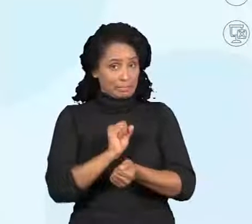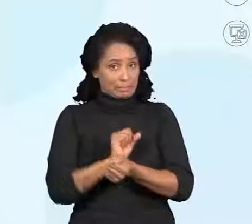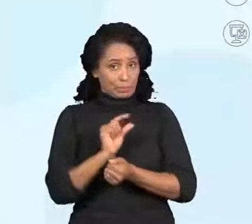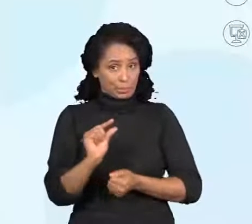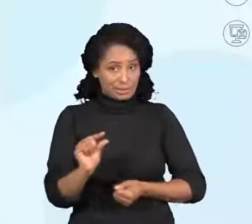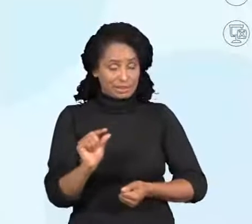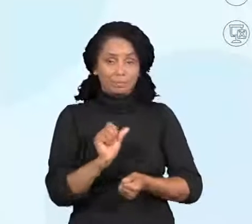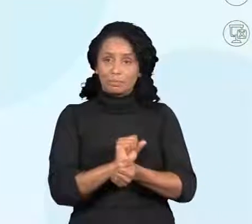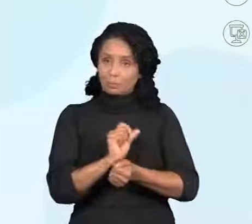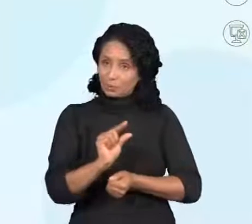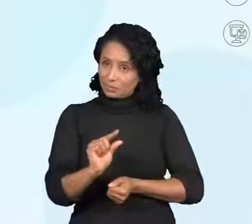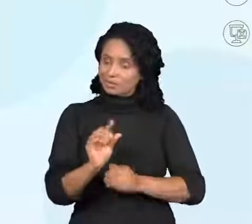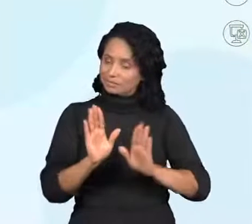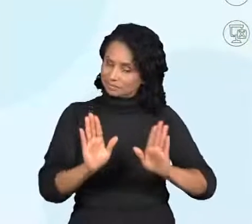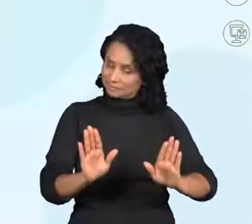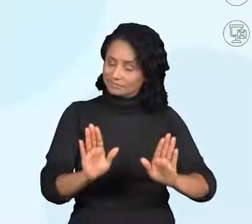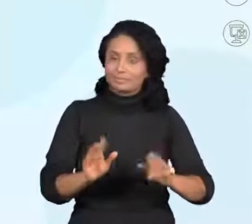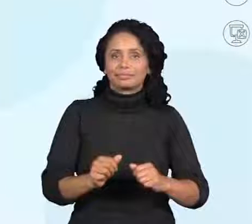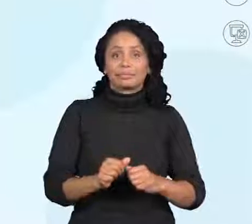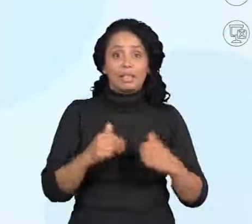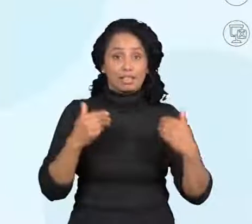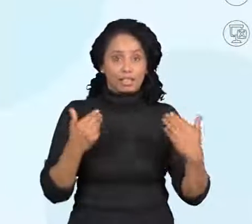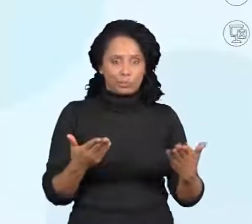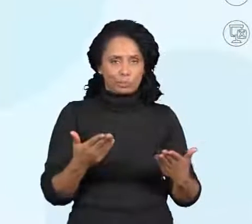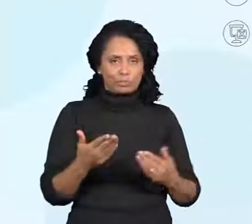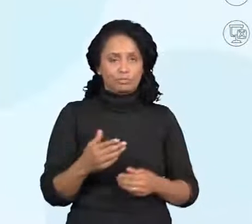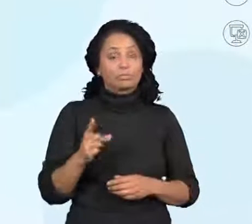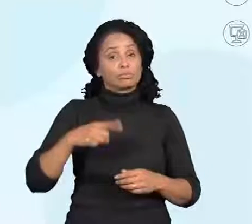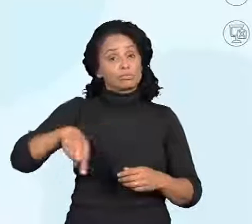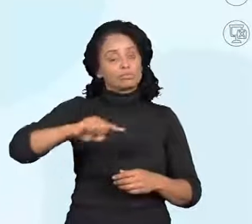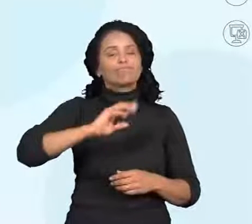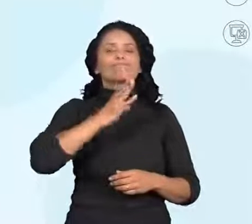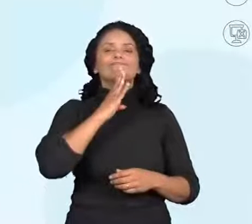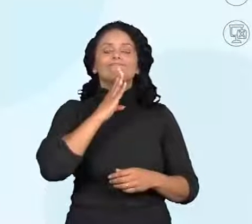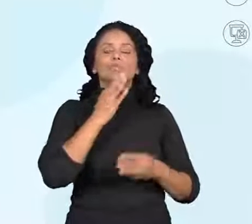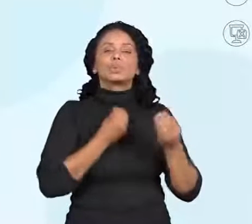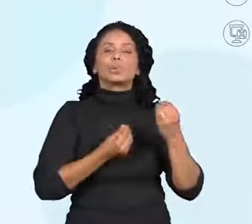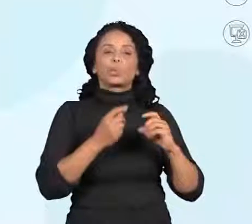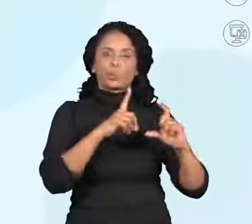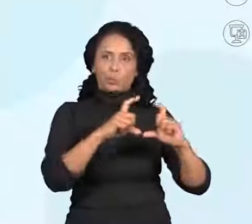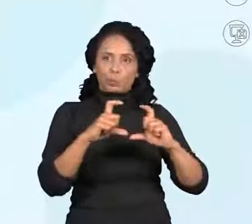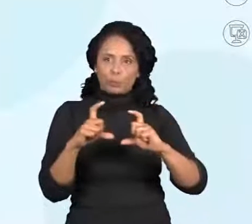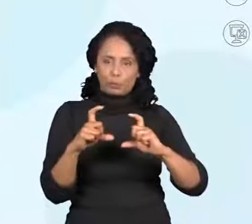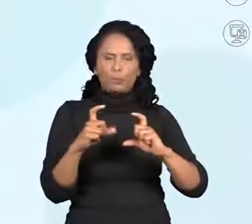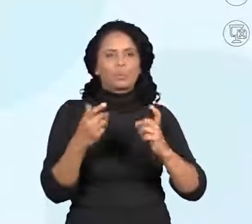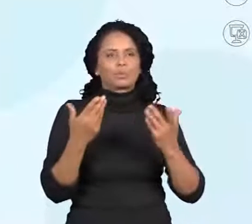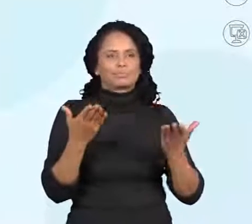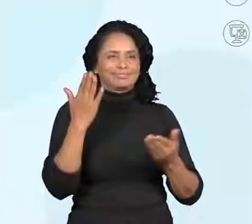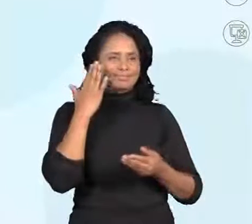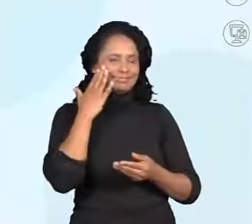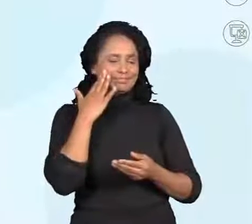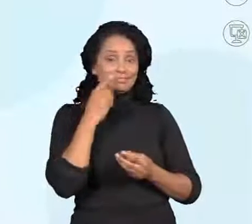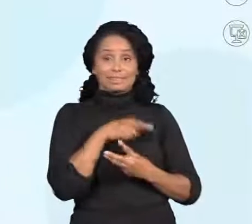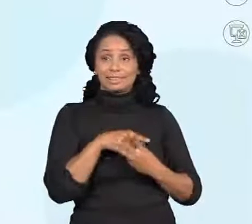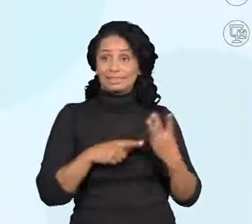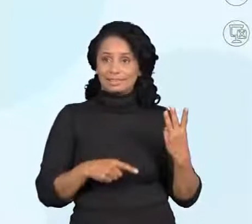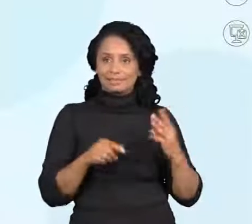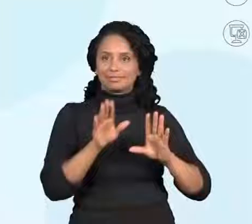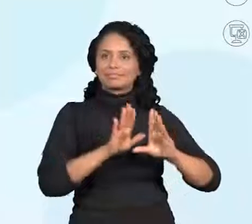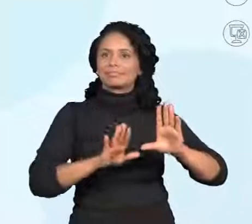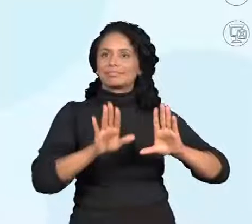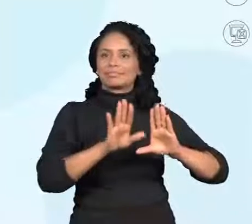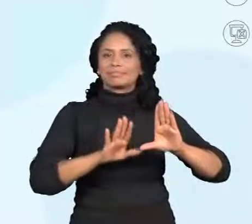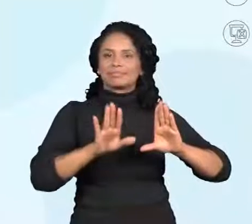professor. Calma. Porque é o seguinte, a gente vai ver também, vai trabalhar fotografia. Aí tem essas 3 imagens